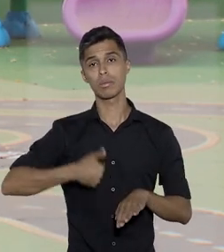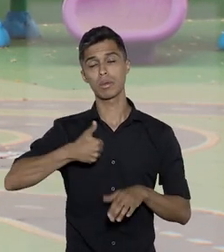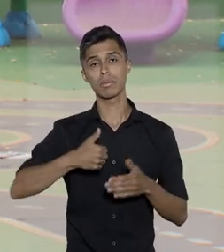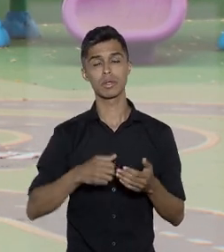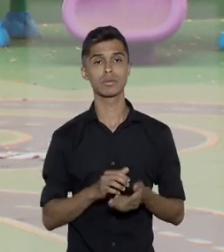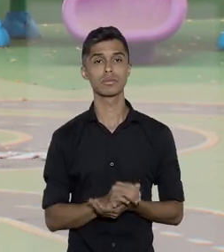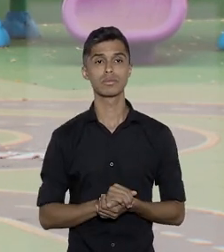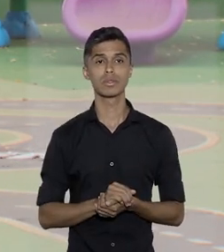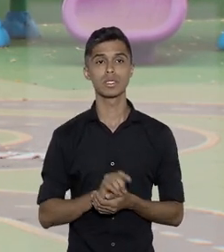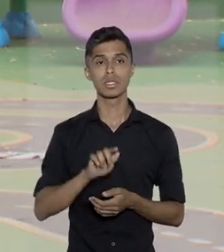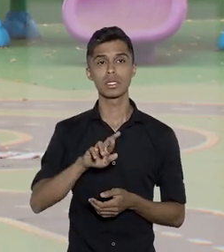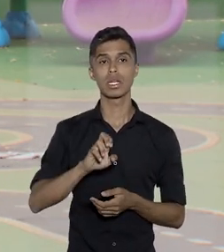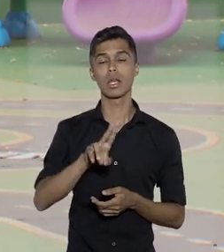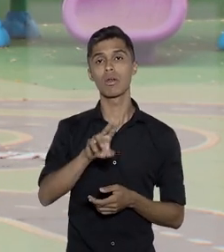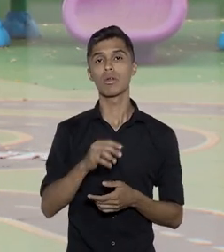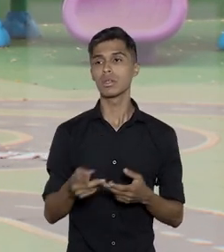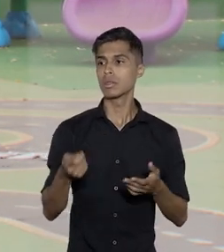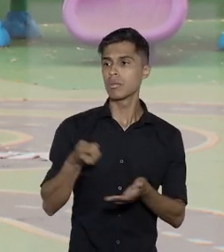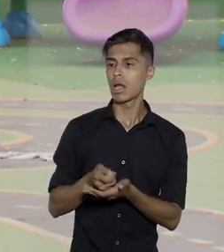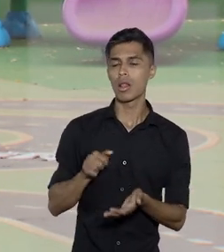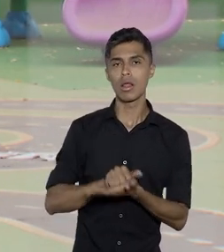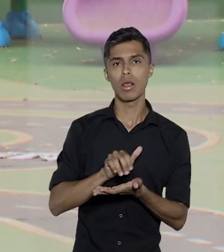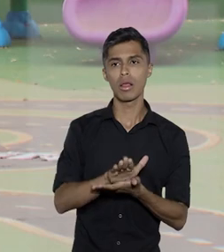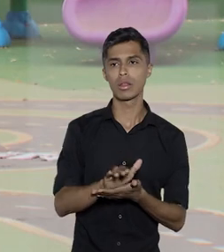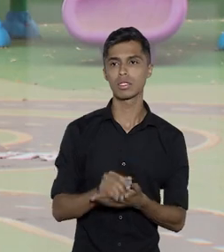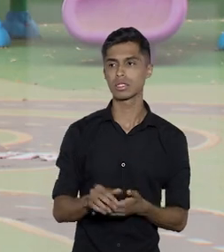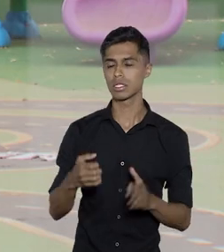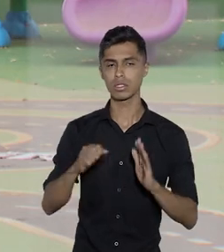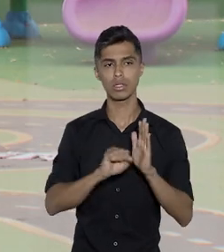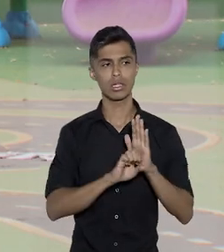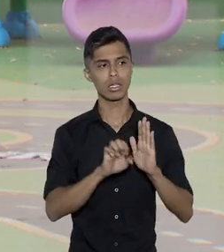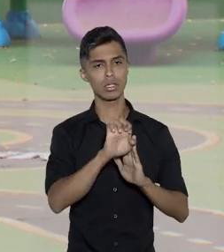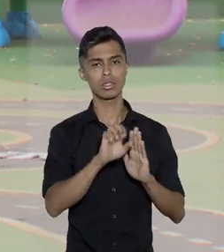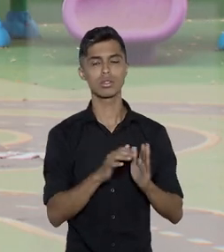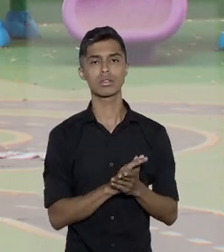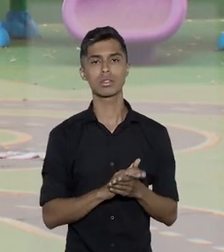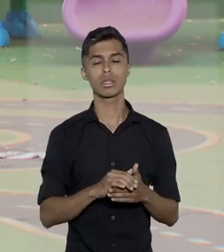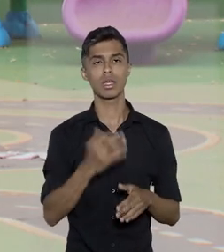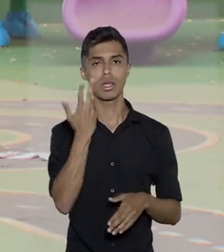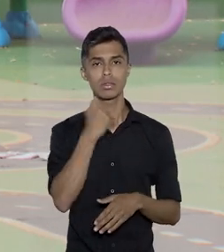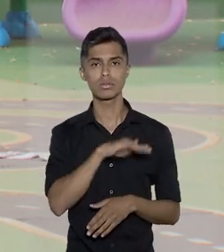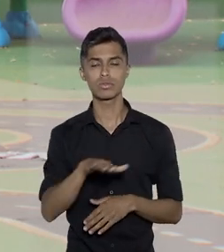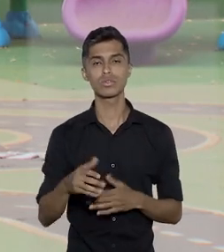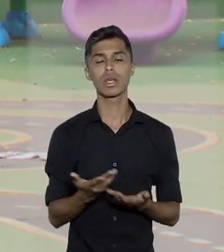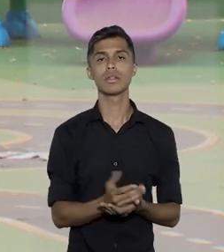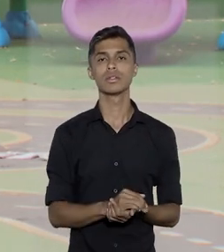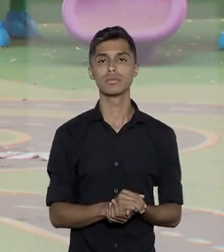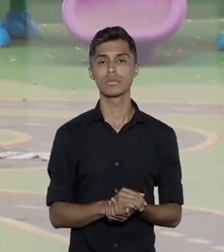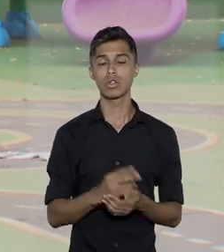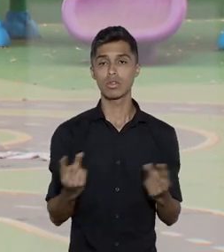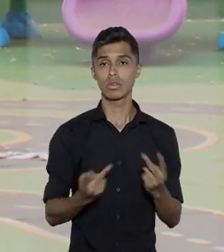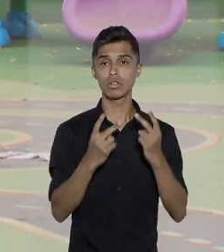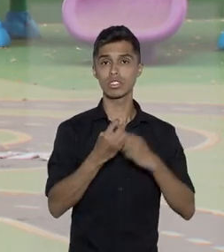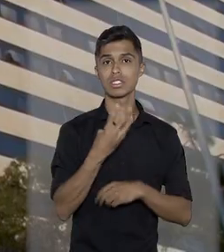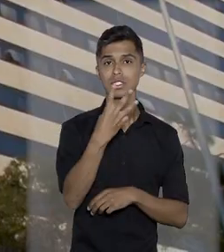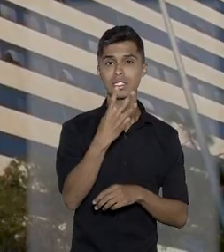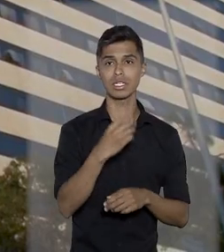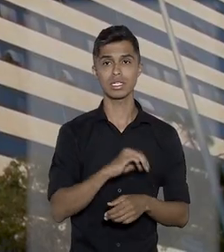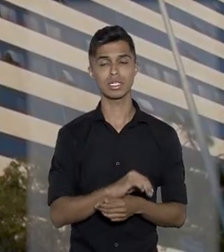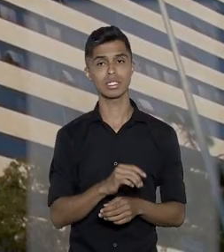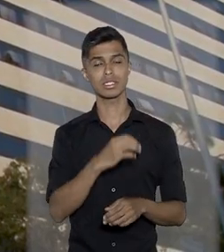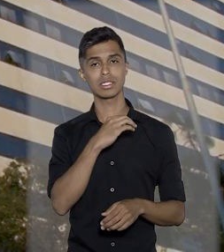primeiro grau estipulou o pagamento da Está prevista no Estatuto da Criança e do Adolescente no valor de três salários mínimos